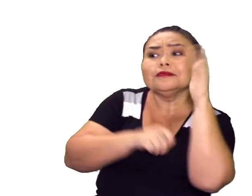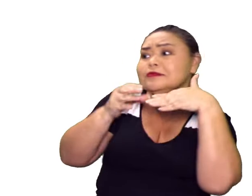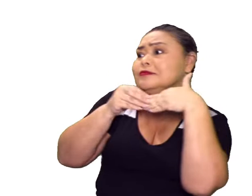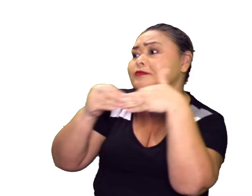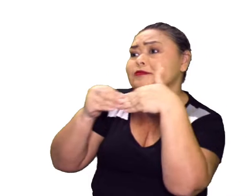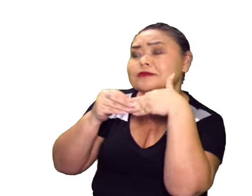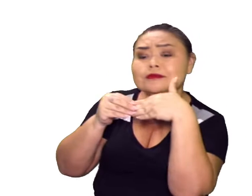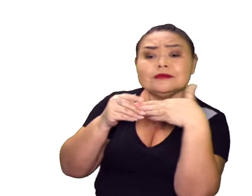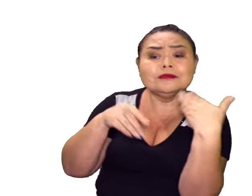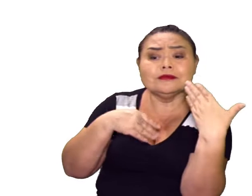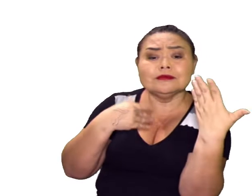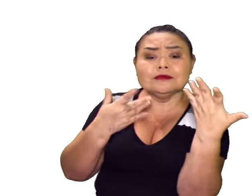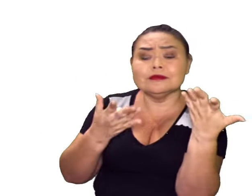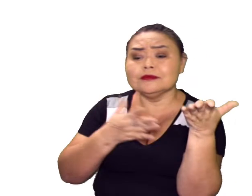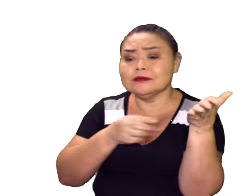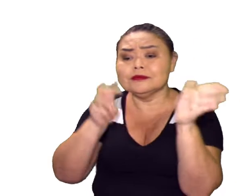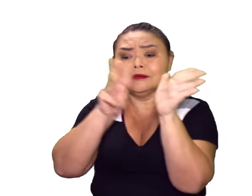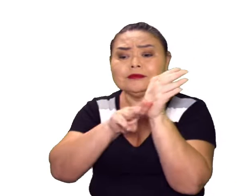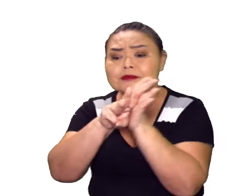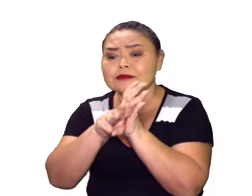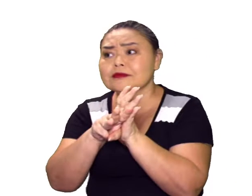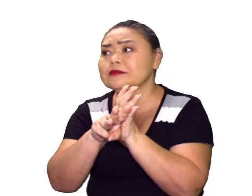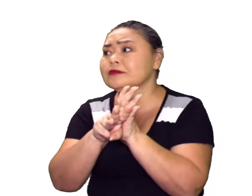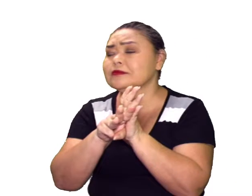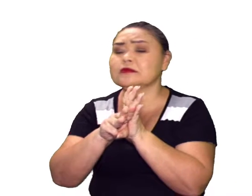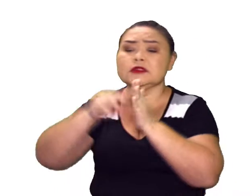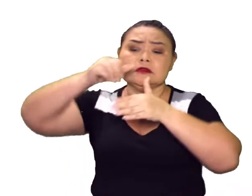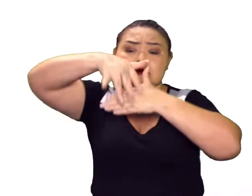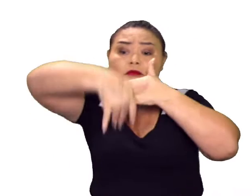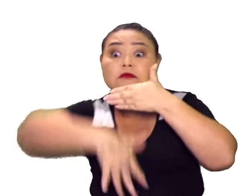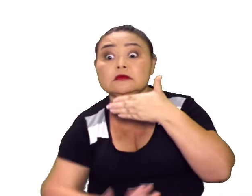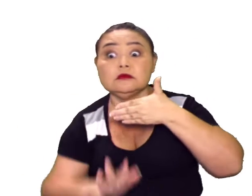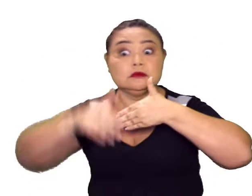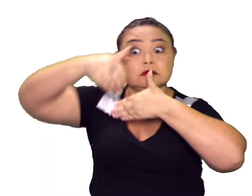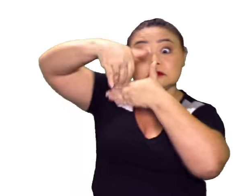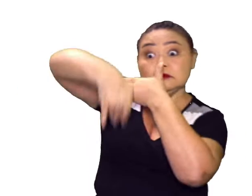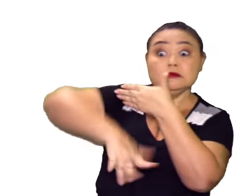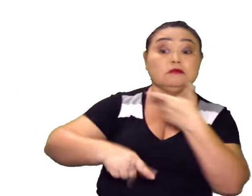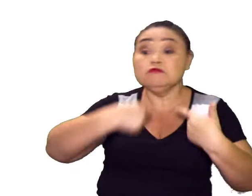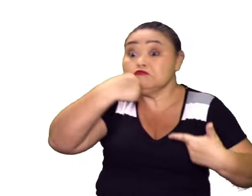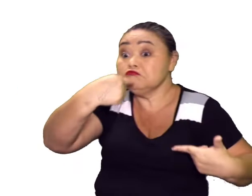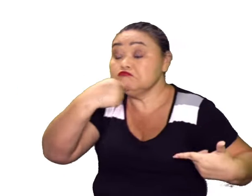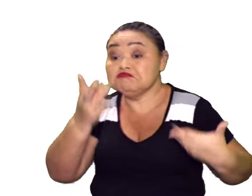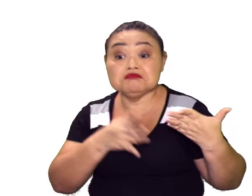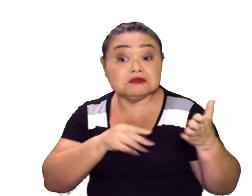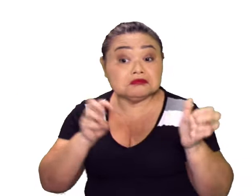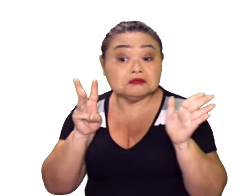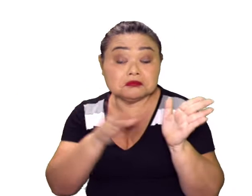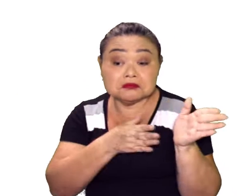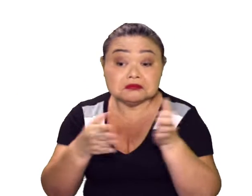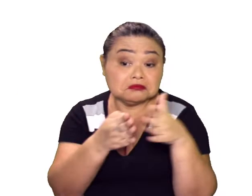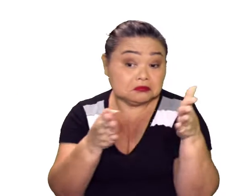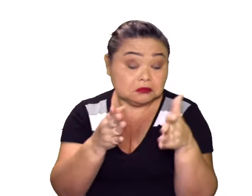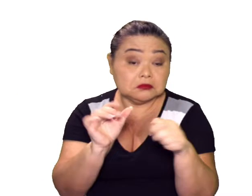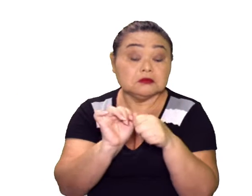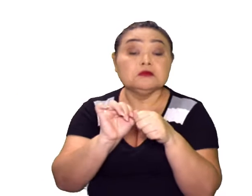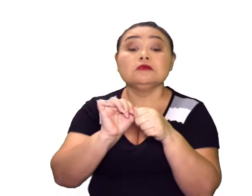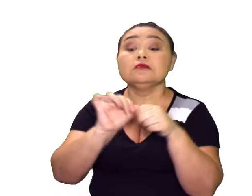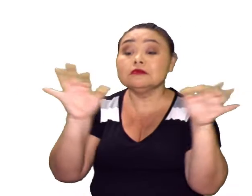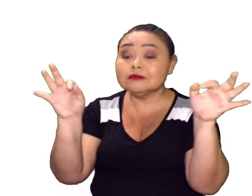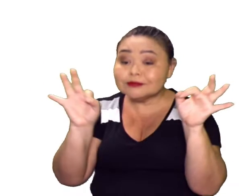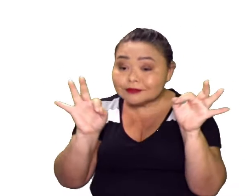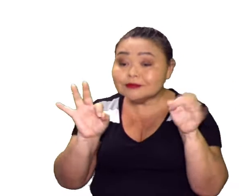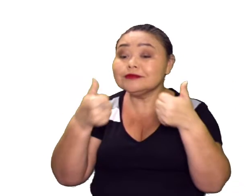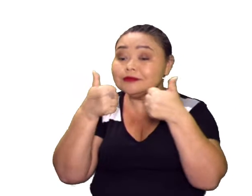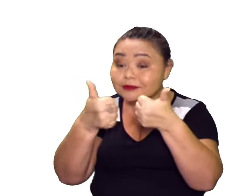borracha, só que o rio Madeira tem cachoeiras e não dá de ir pelo rio. Beleza, então vamos terminar